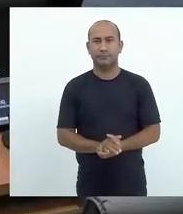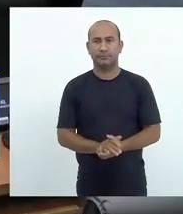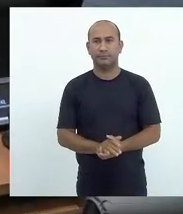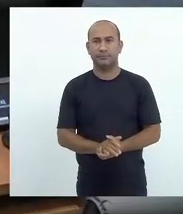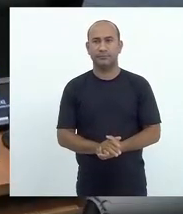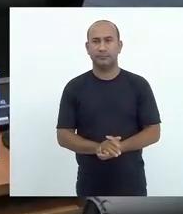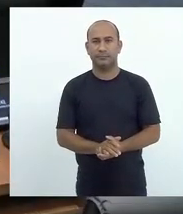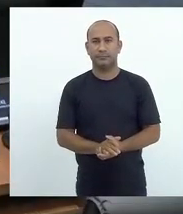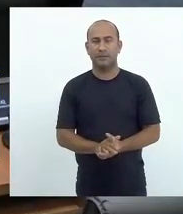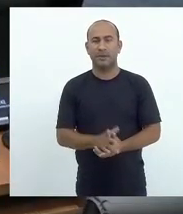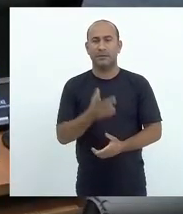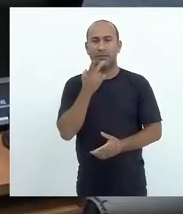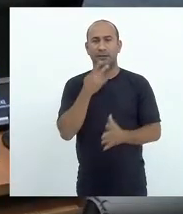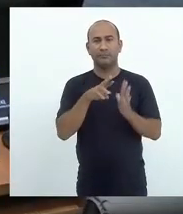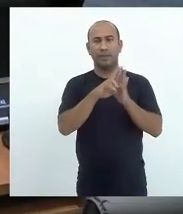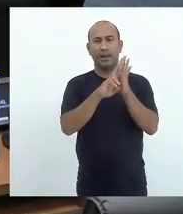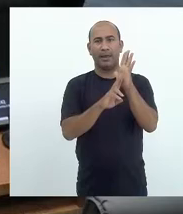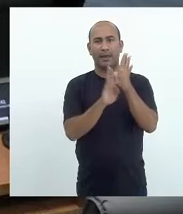fazendo uma de normas internas,